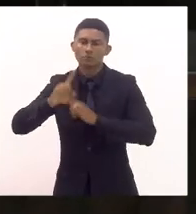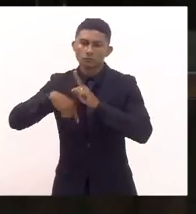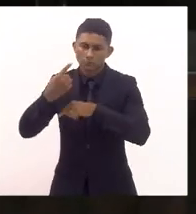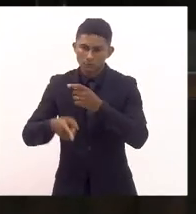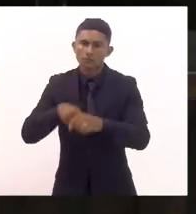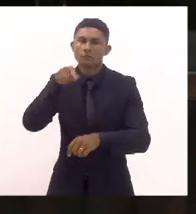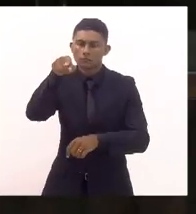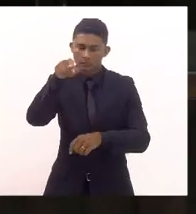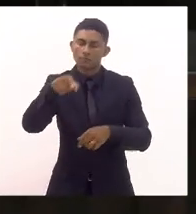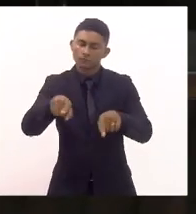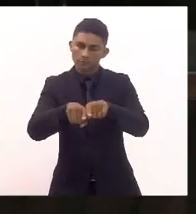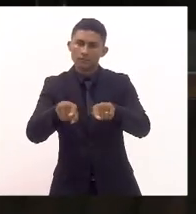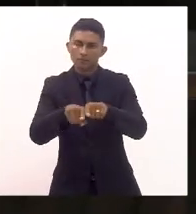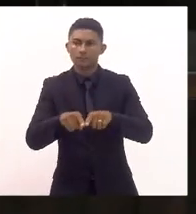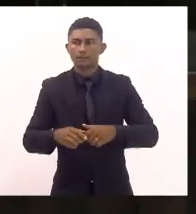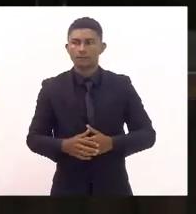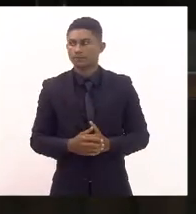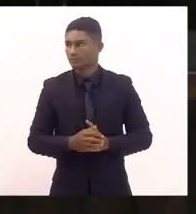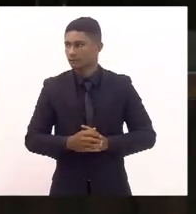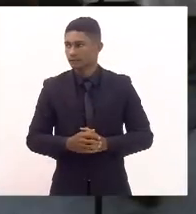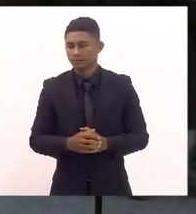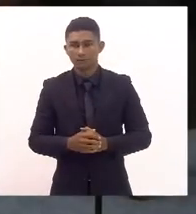logo em seguida vossa excelência